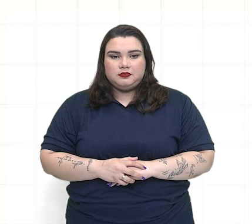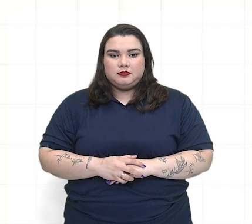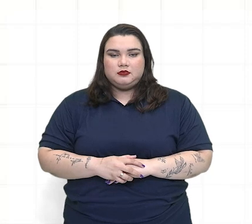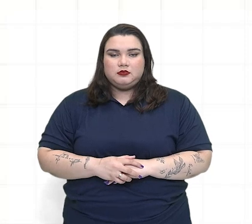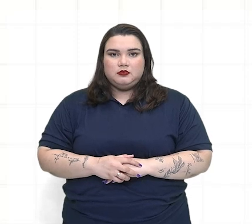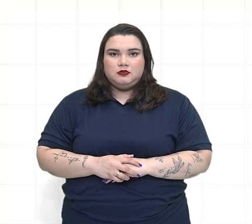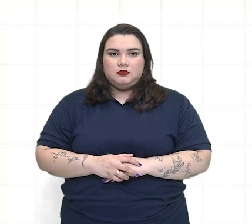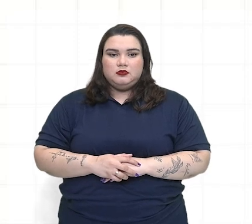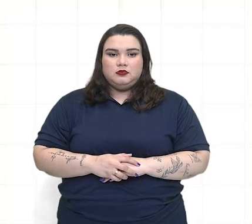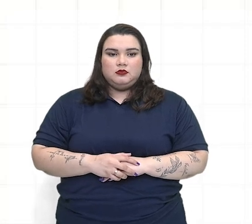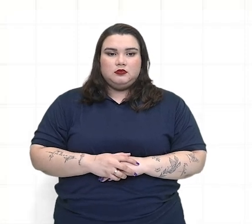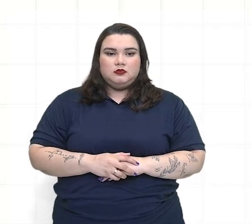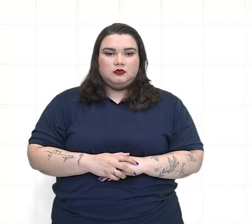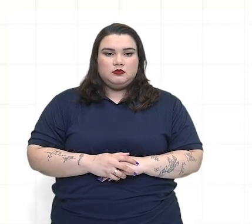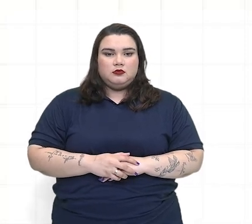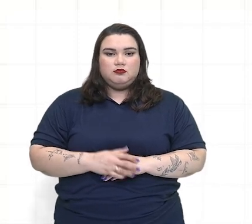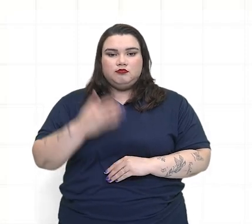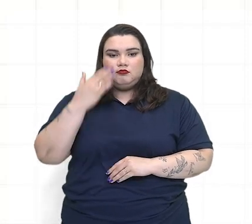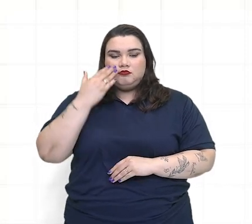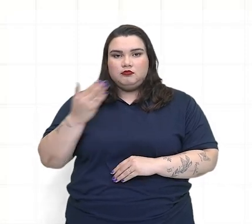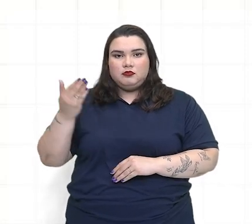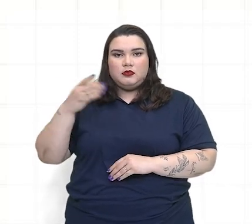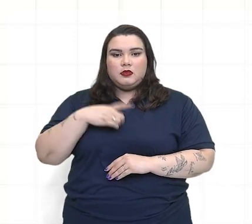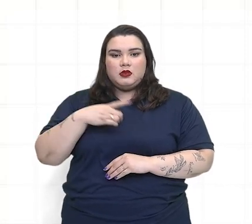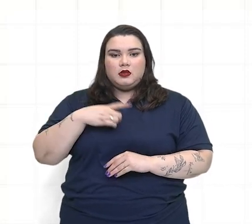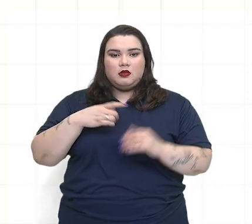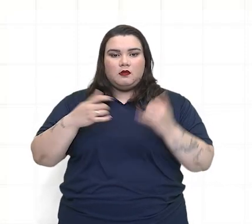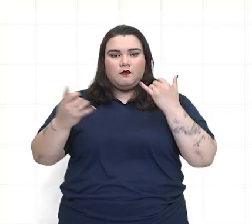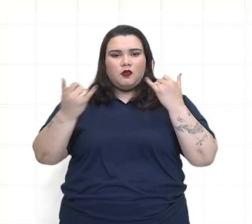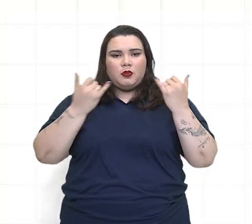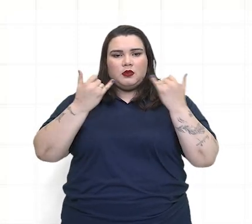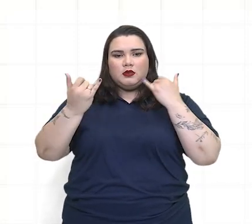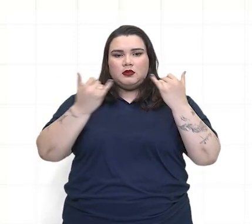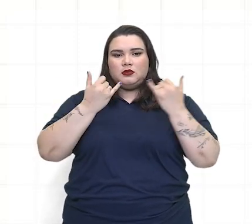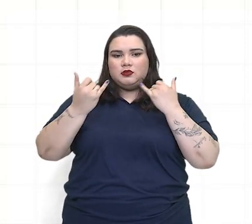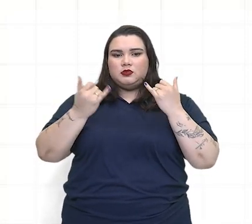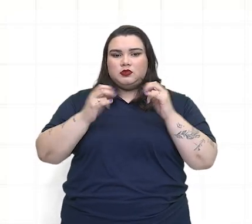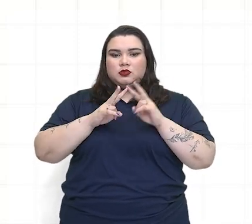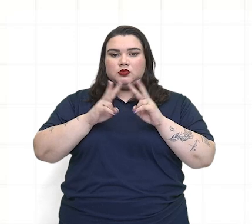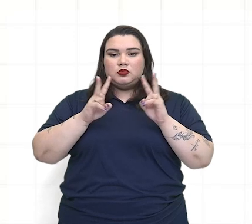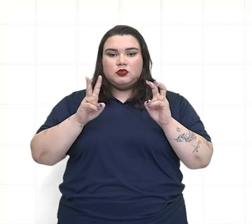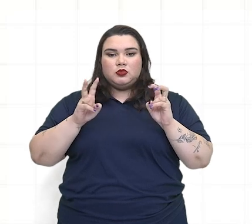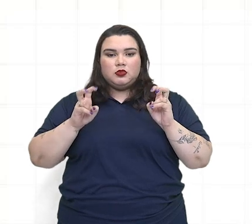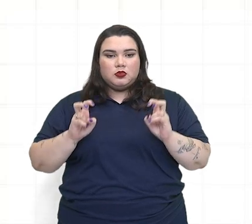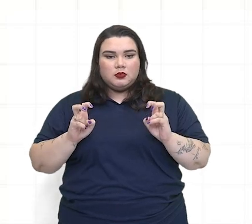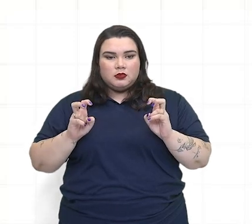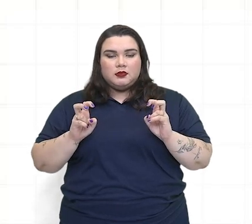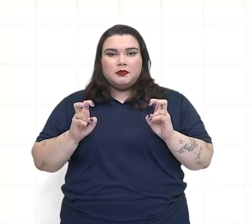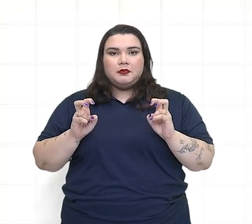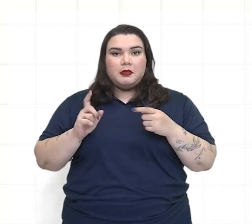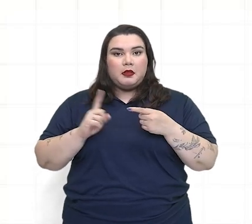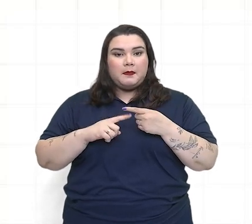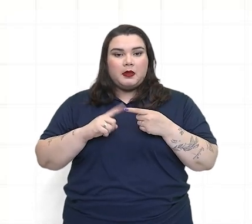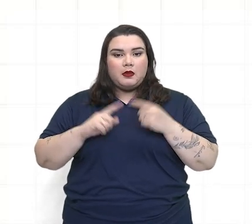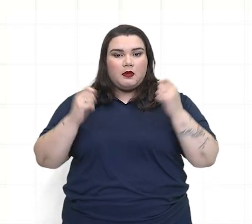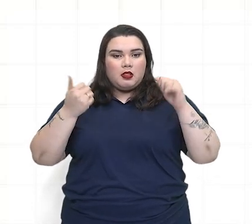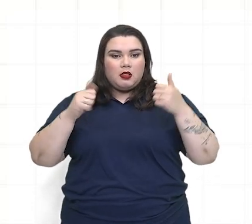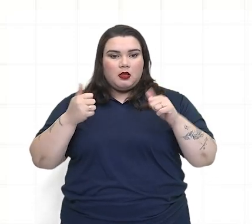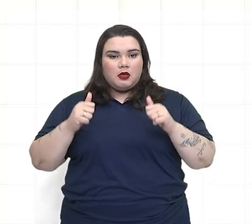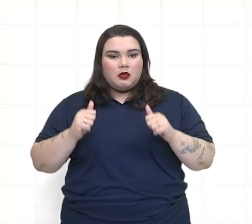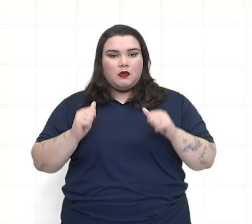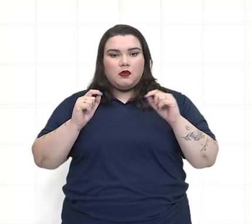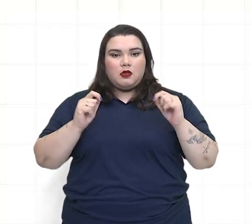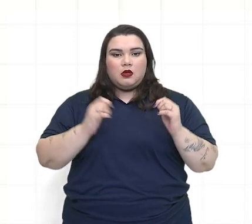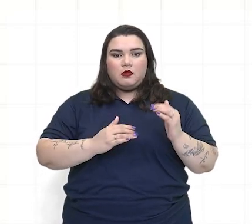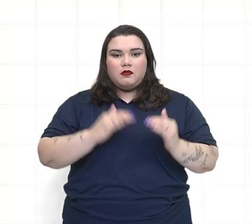no sentido aqui horizontal, né? No caso aqui, nós estamos fazendo uma análise do que? Da